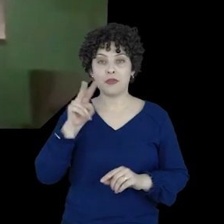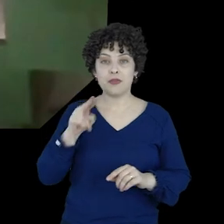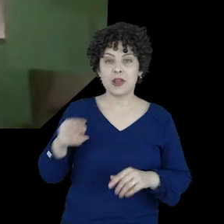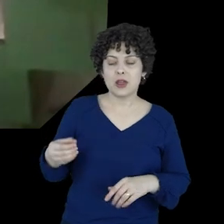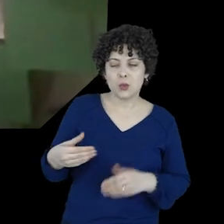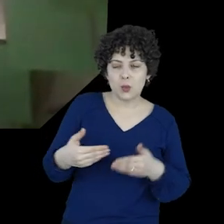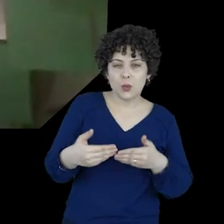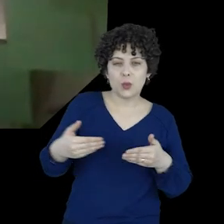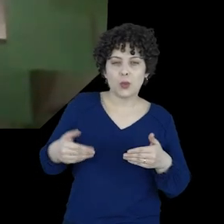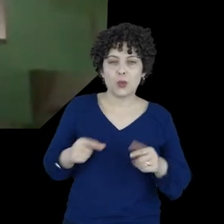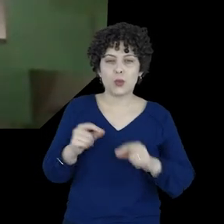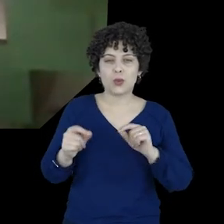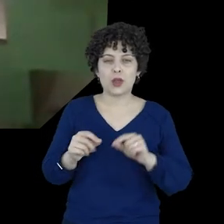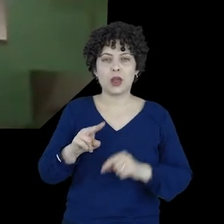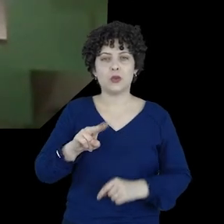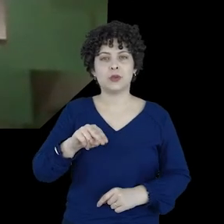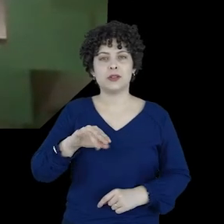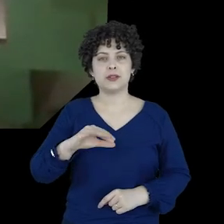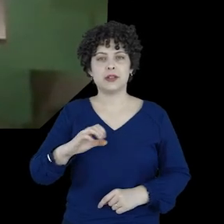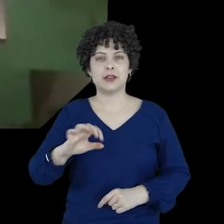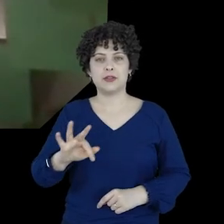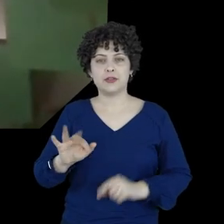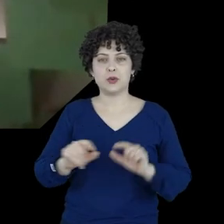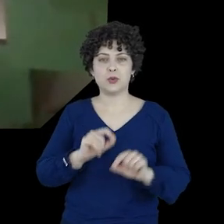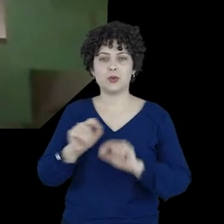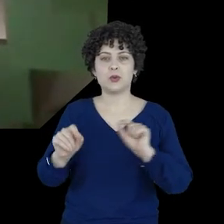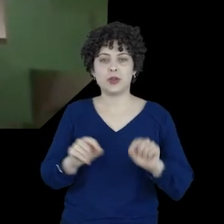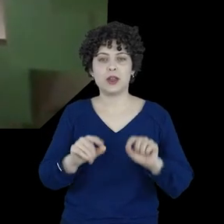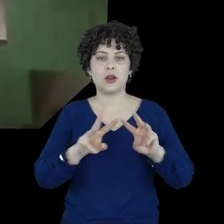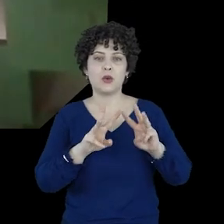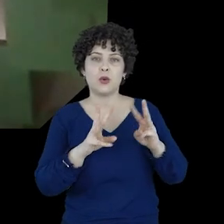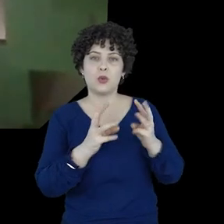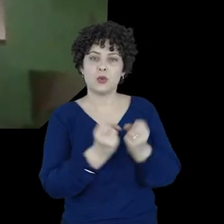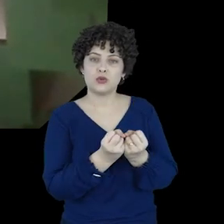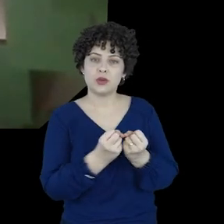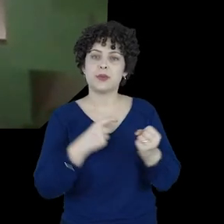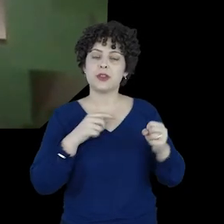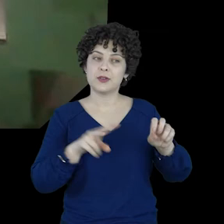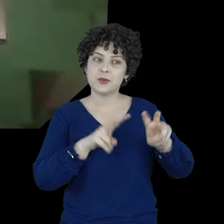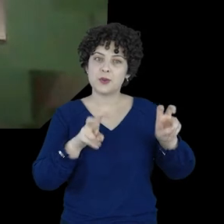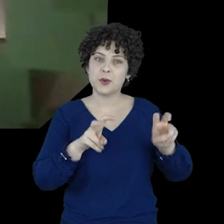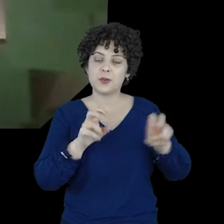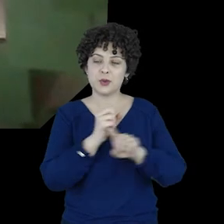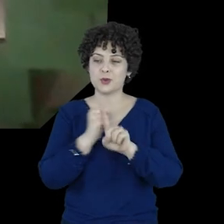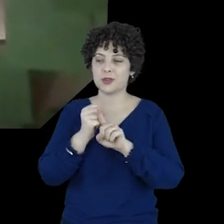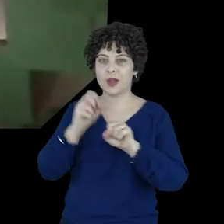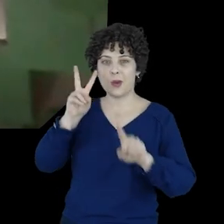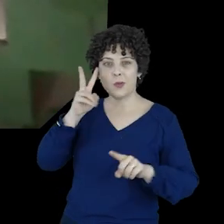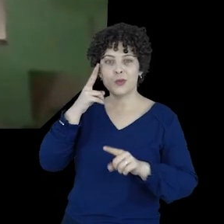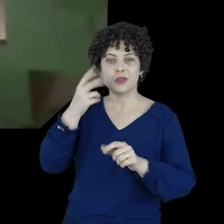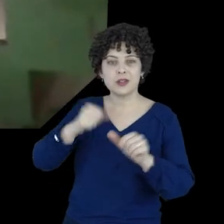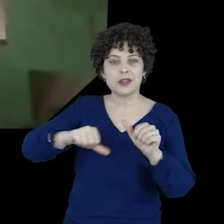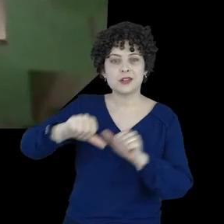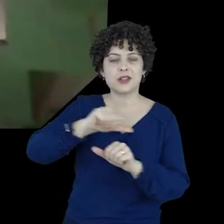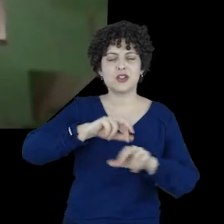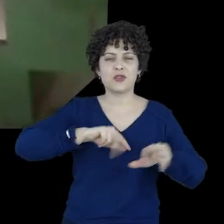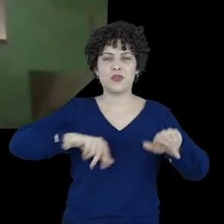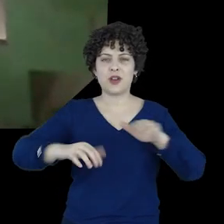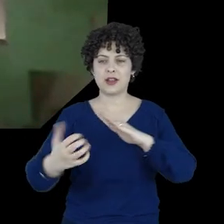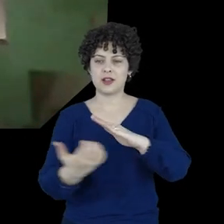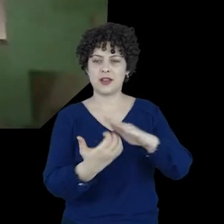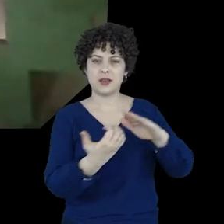Vi recentemente que o Unicef deu início a um vasto workshop sobre mudança social para diversas